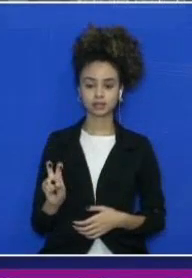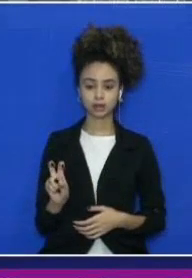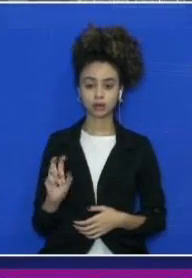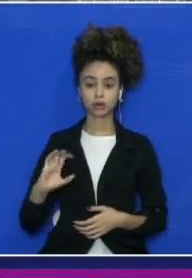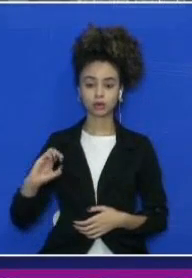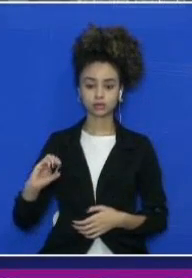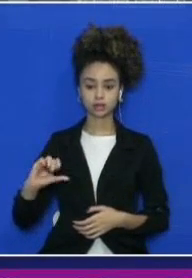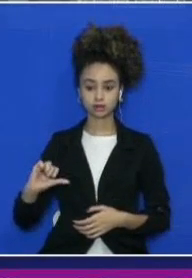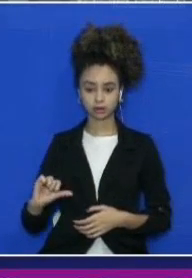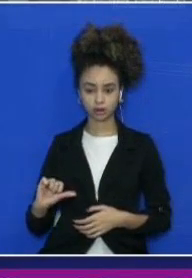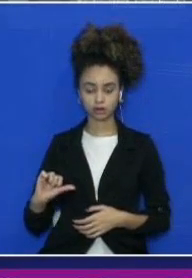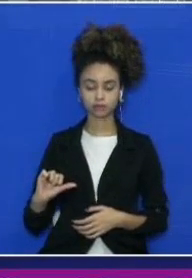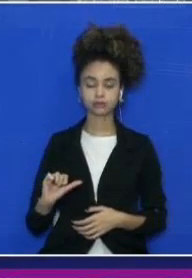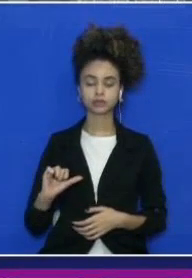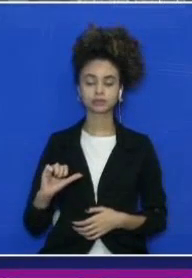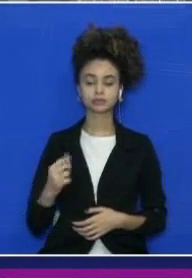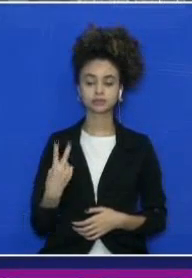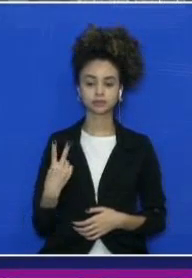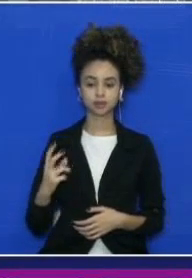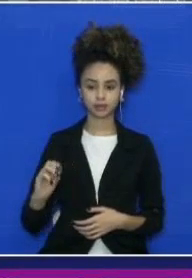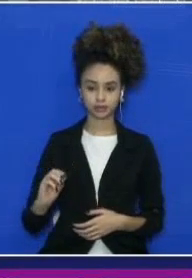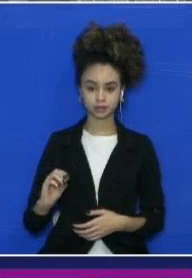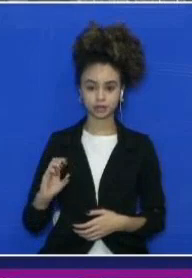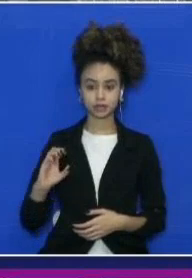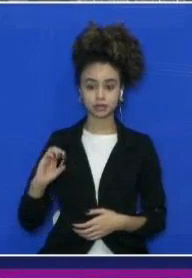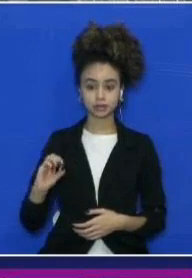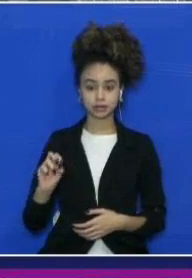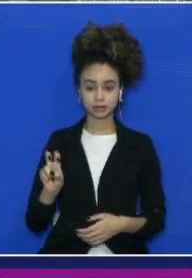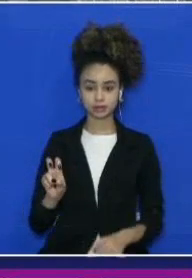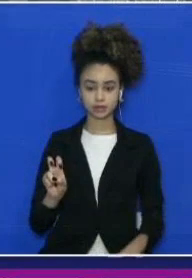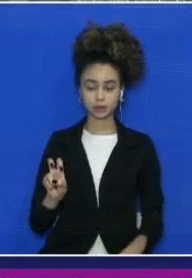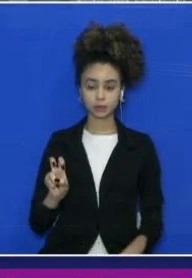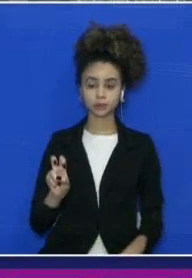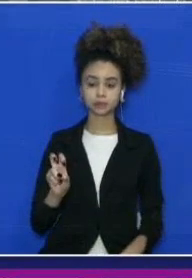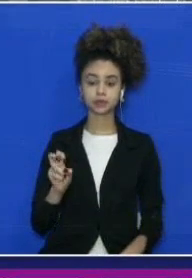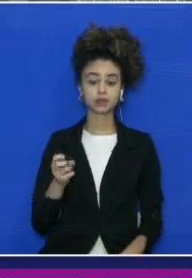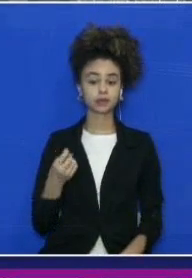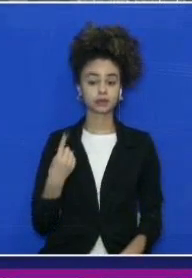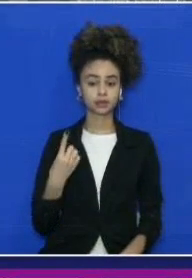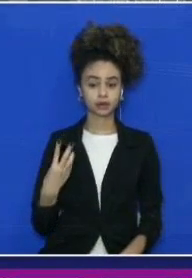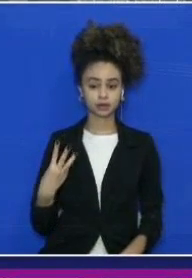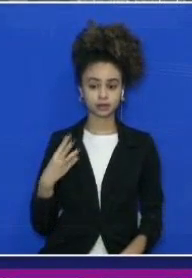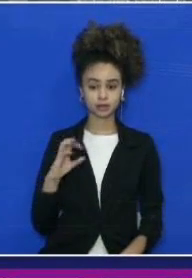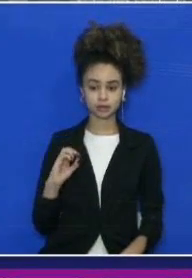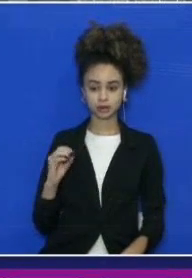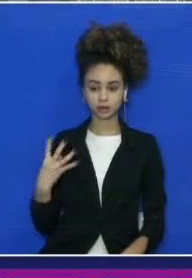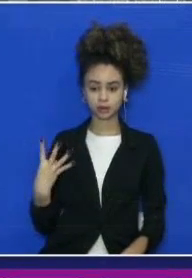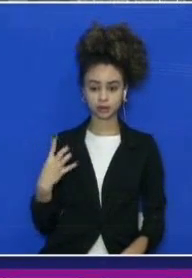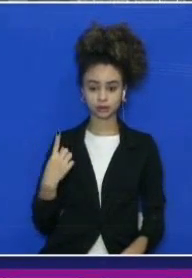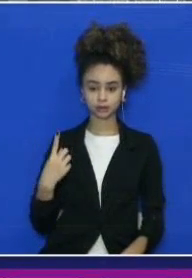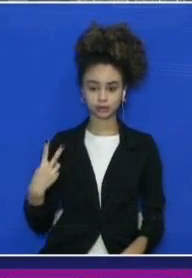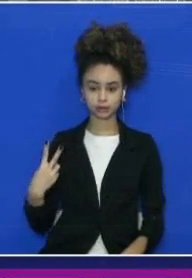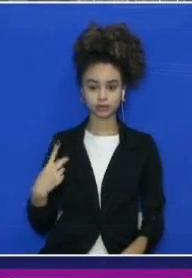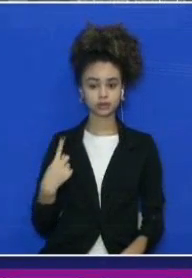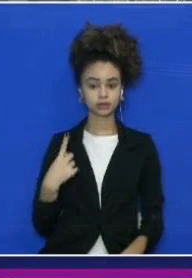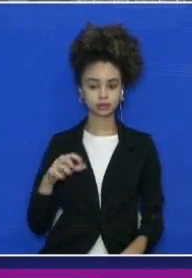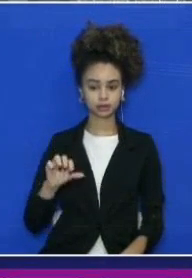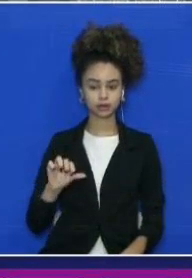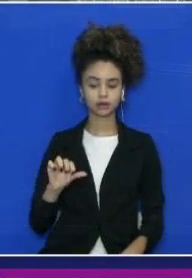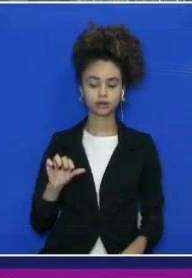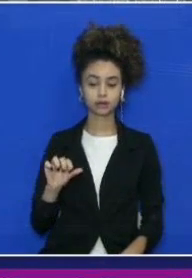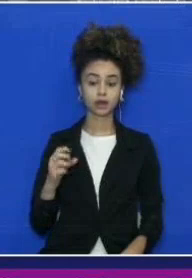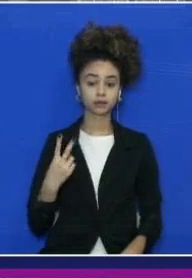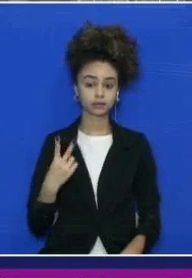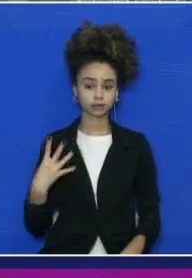25, 09, 20, 05, 13, 04, 12,